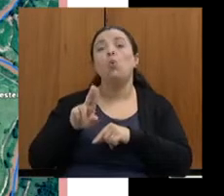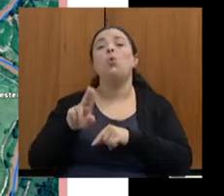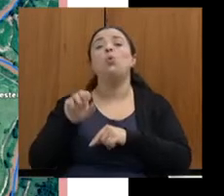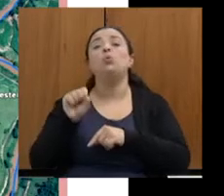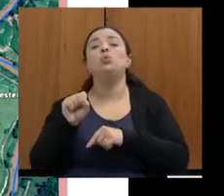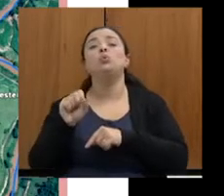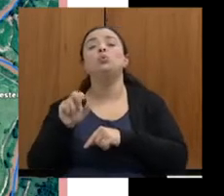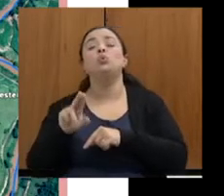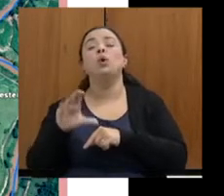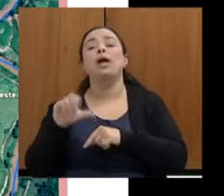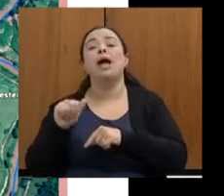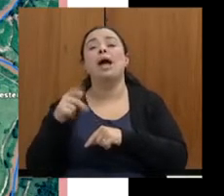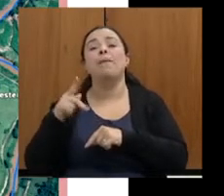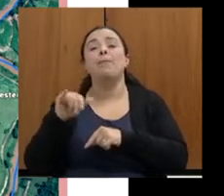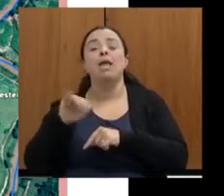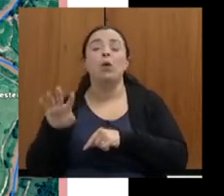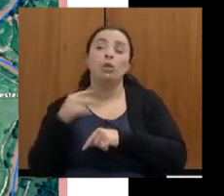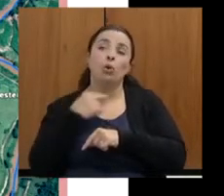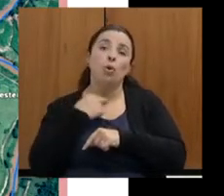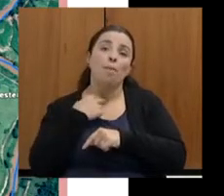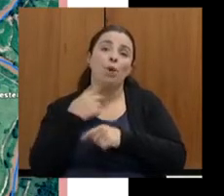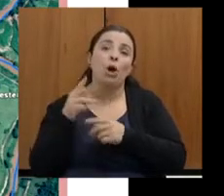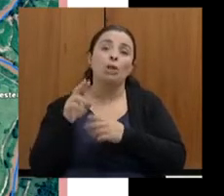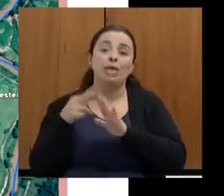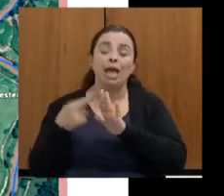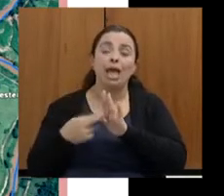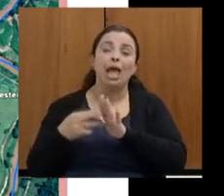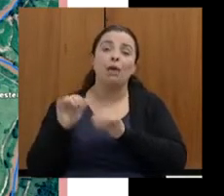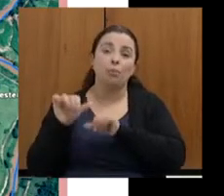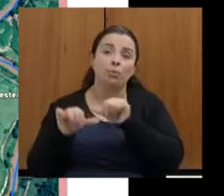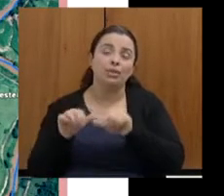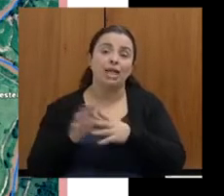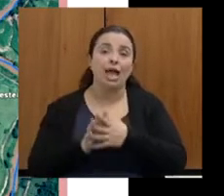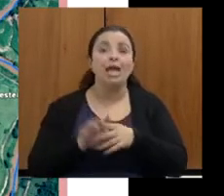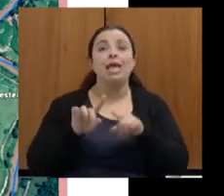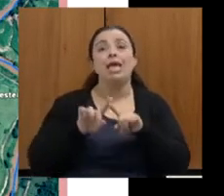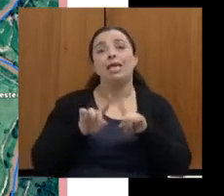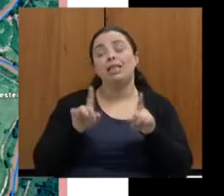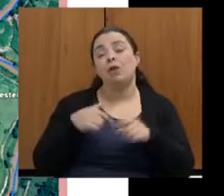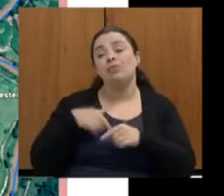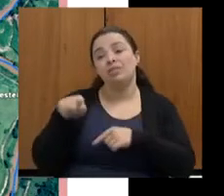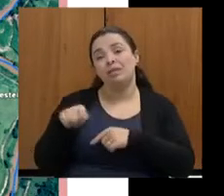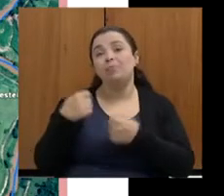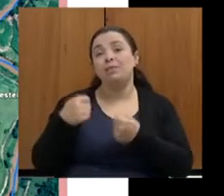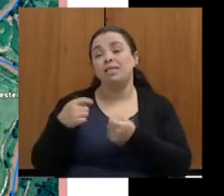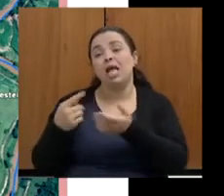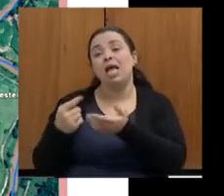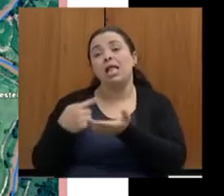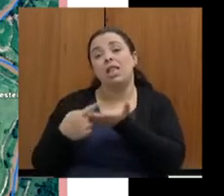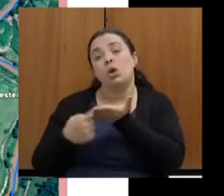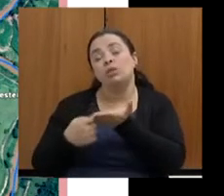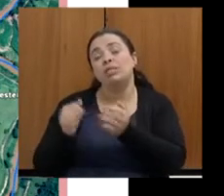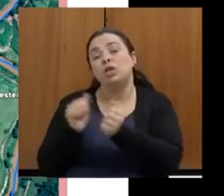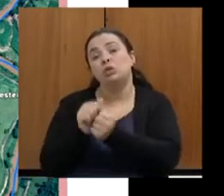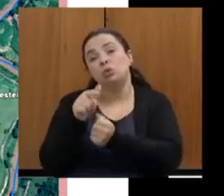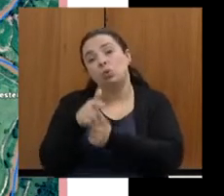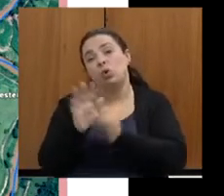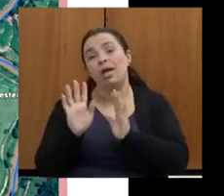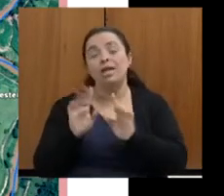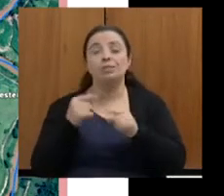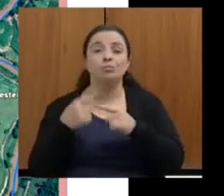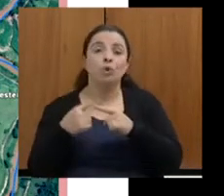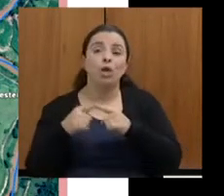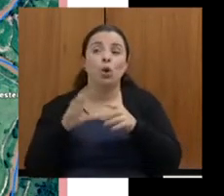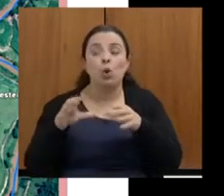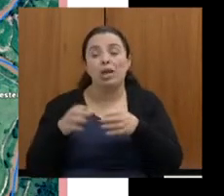regularizar Então tá aqui a equipe do Pim para vocês poderem negociar individualmente com eles porque o coletivo vai ser difícil que eu não tenho terreno